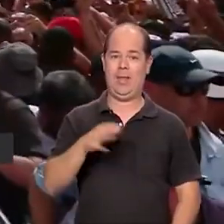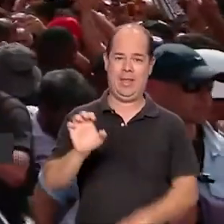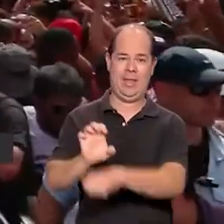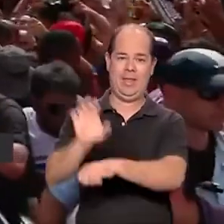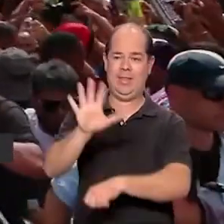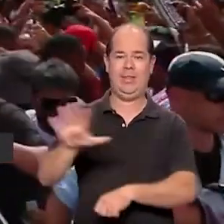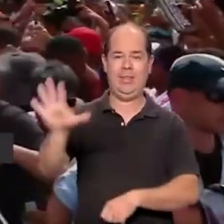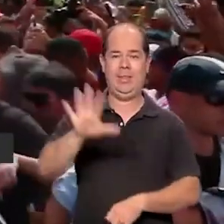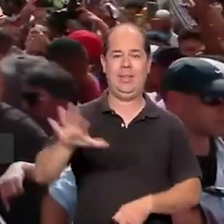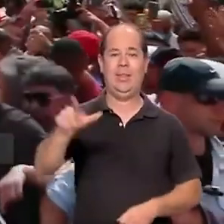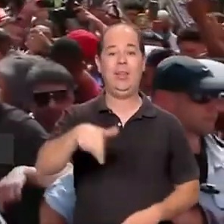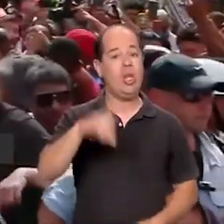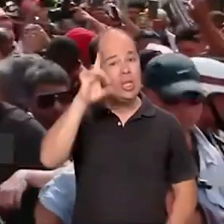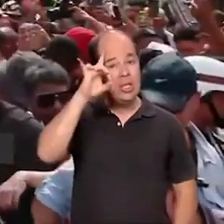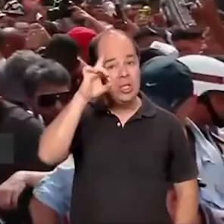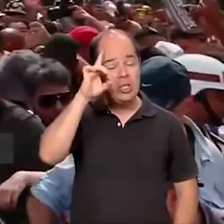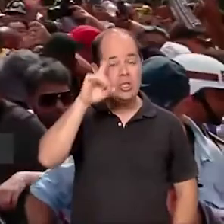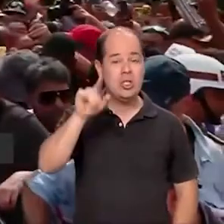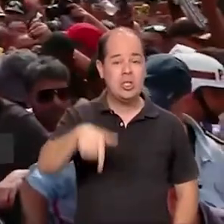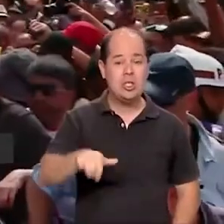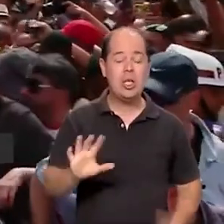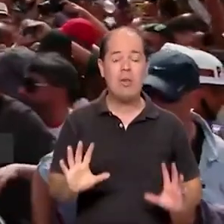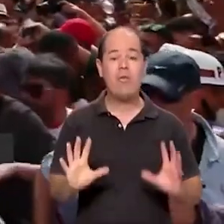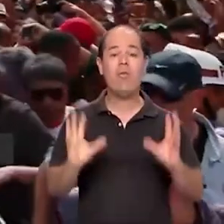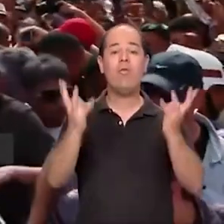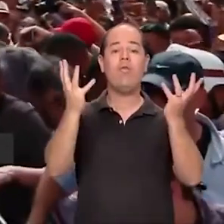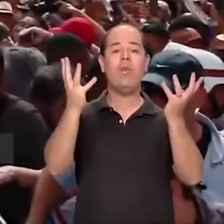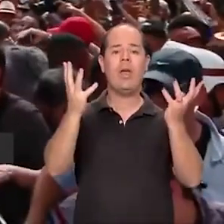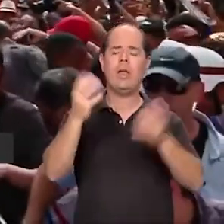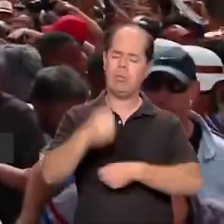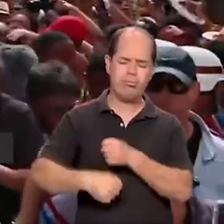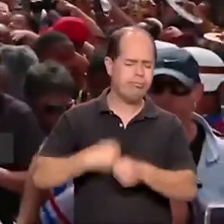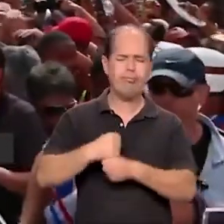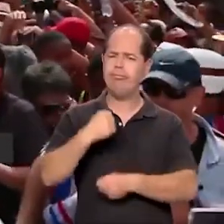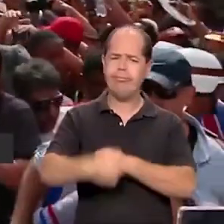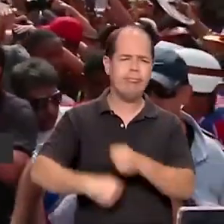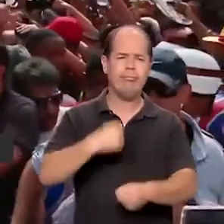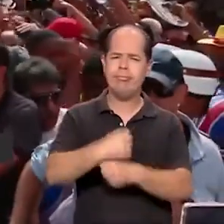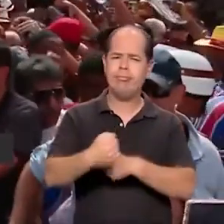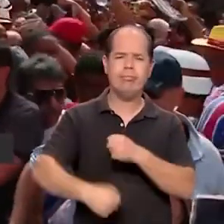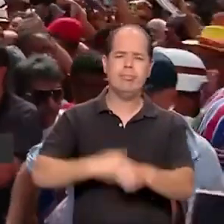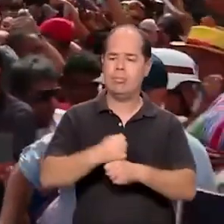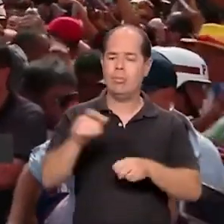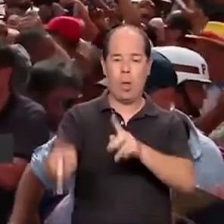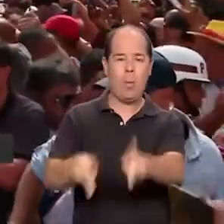Esta data é celebrada todos os anos pelos baianos.